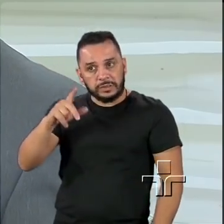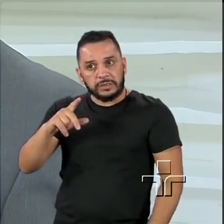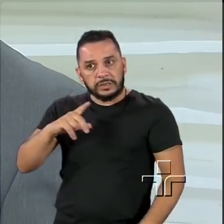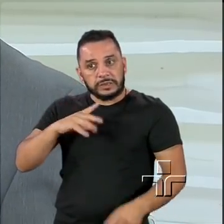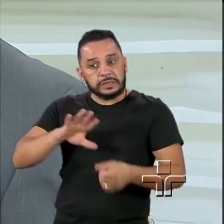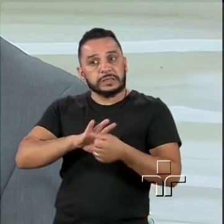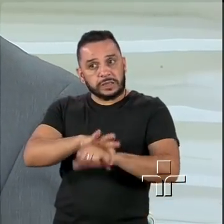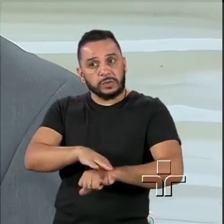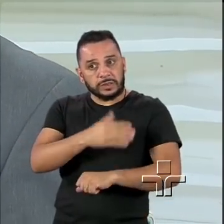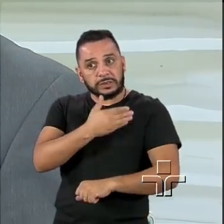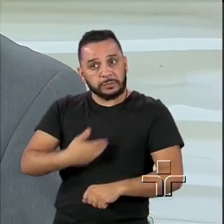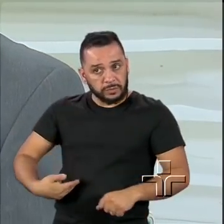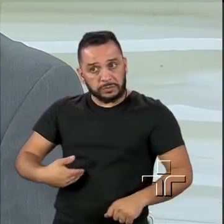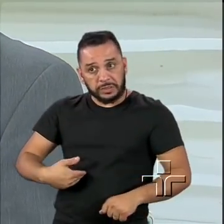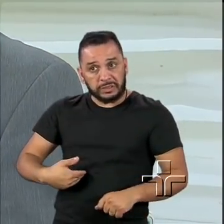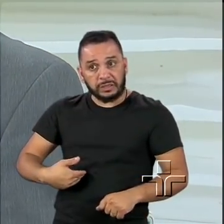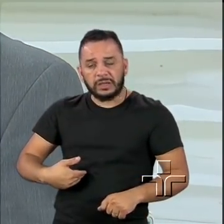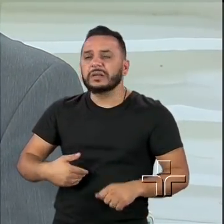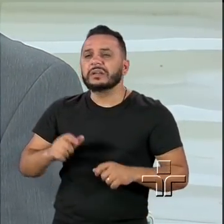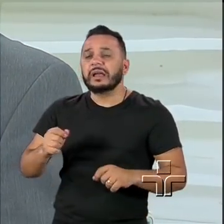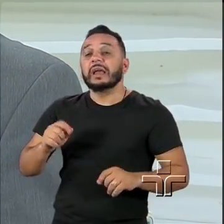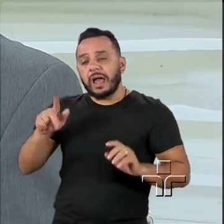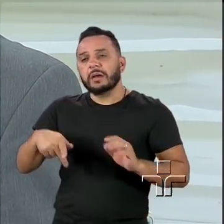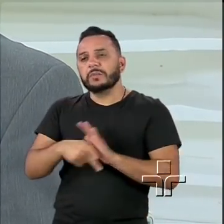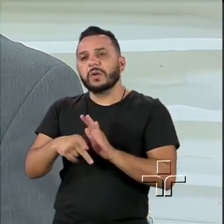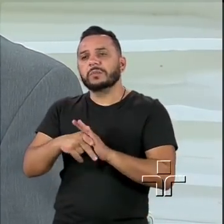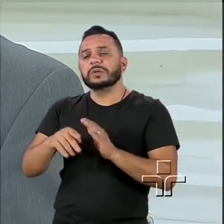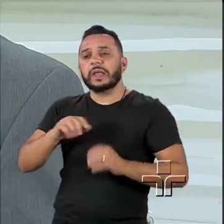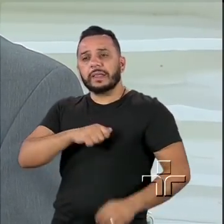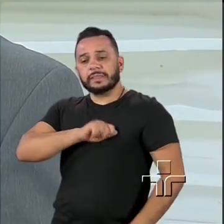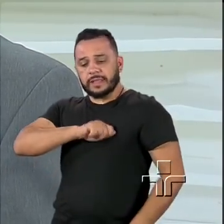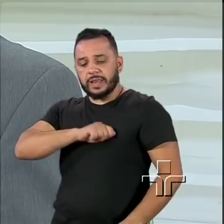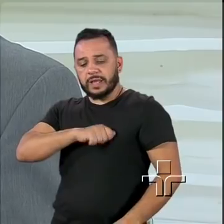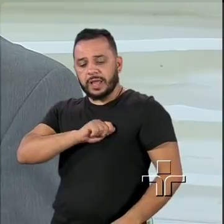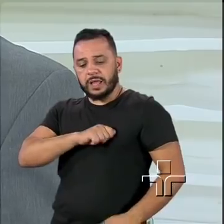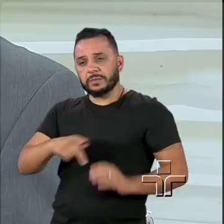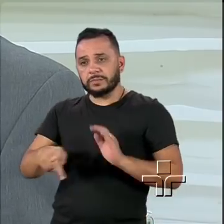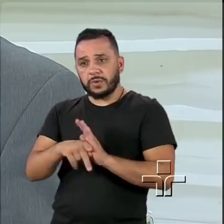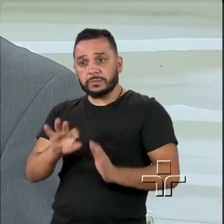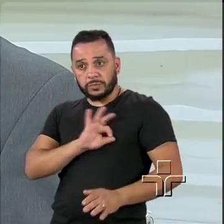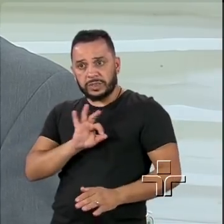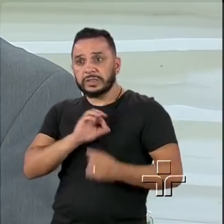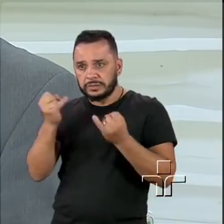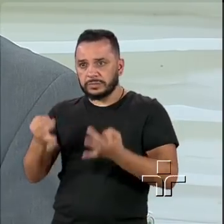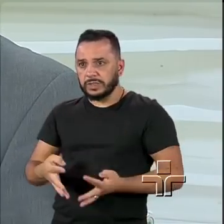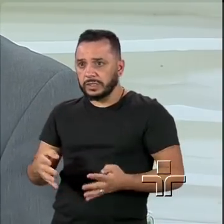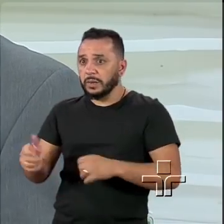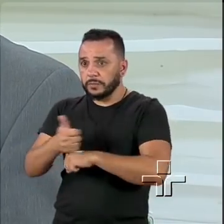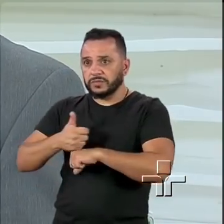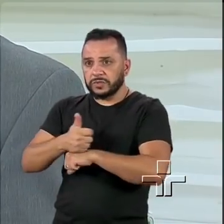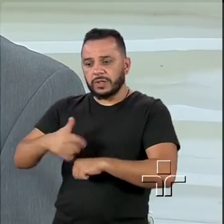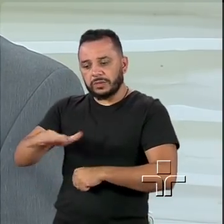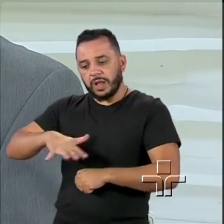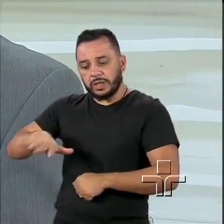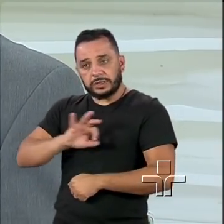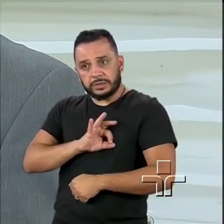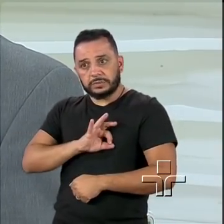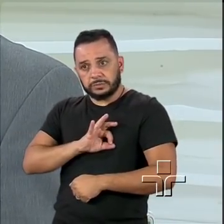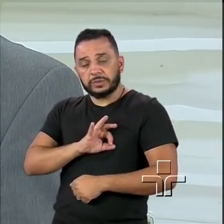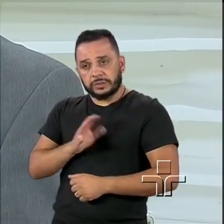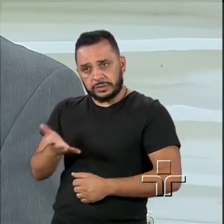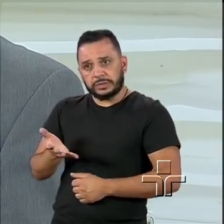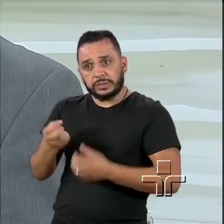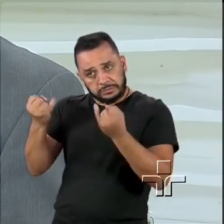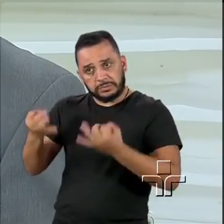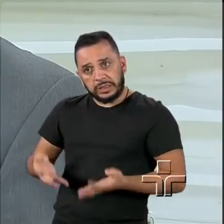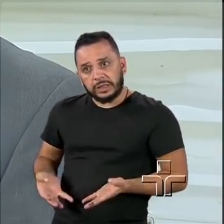segurança pública, e quem fala isso são os delegados de polícia, não sou eu. Quem fala disso são profissionais da segurança pública. Quem